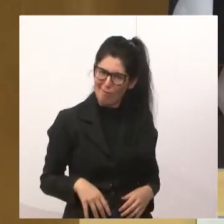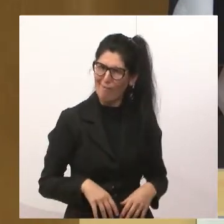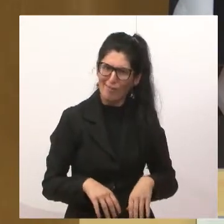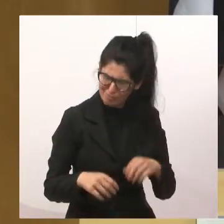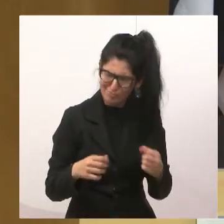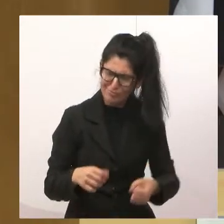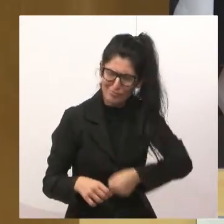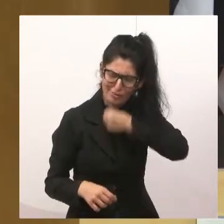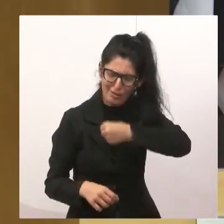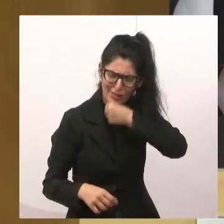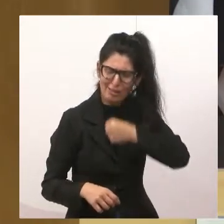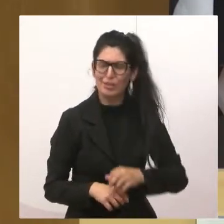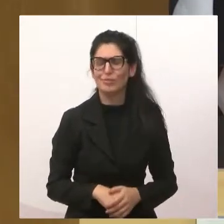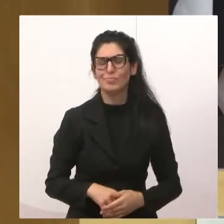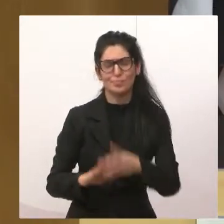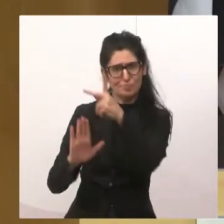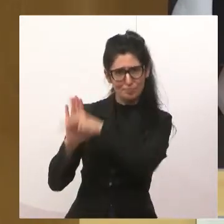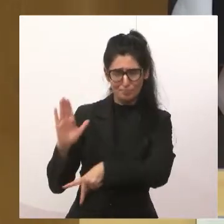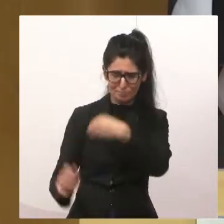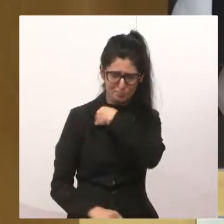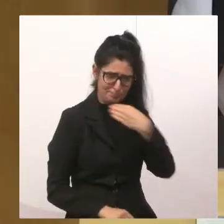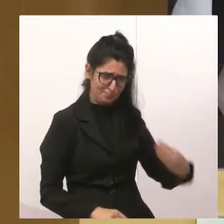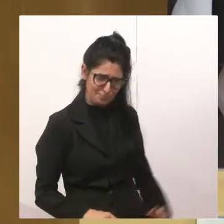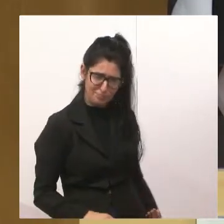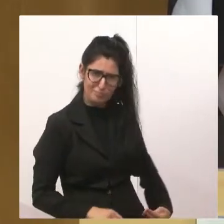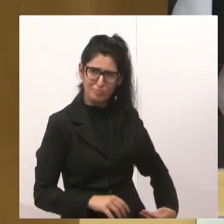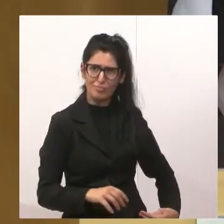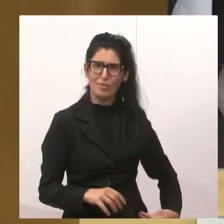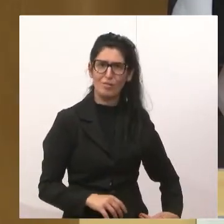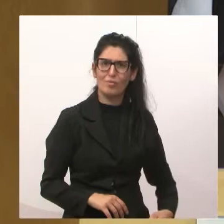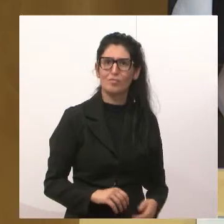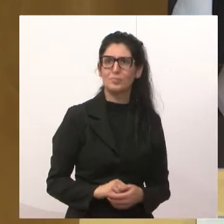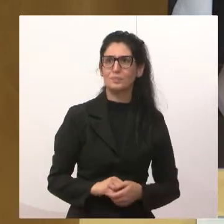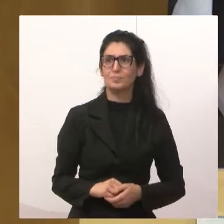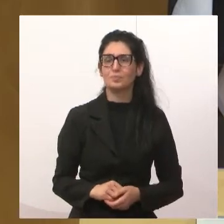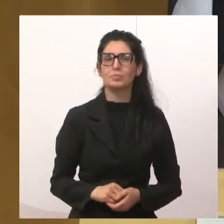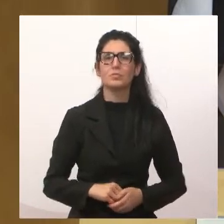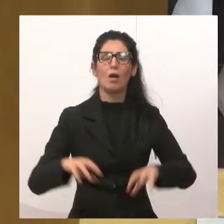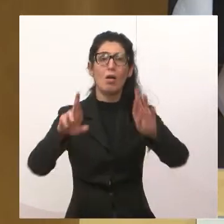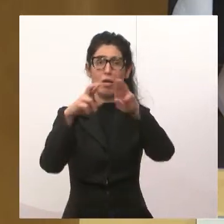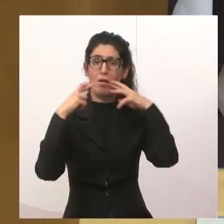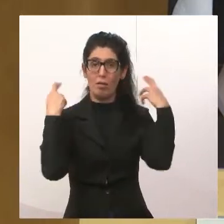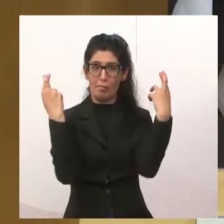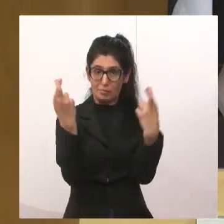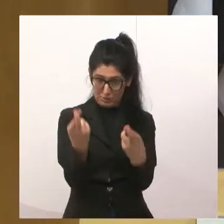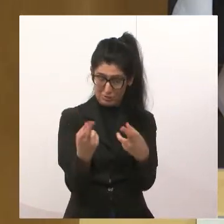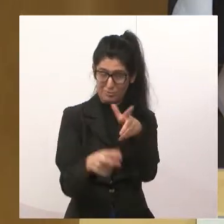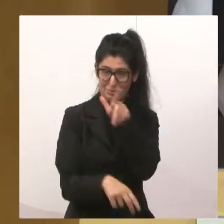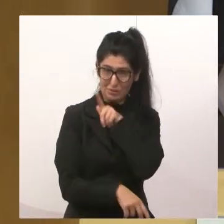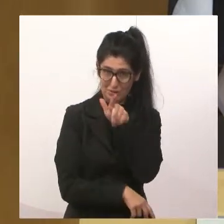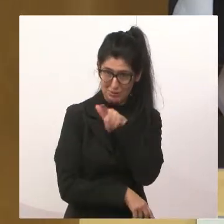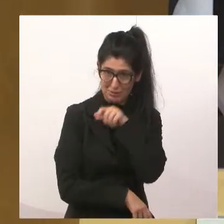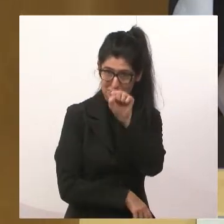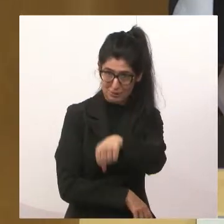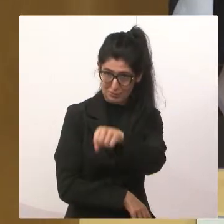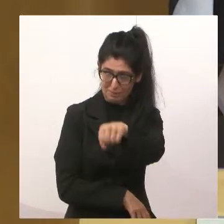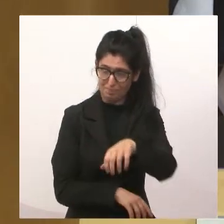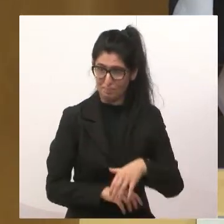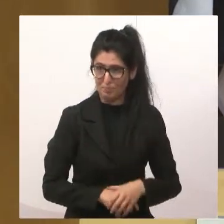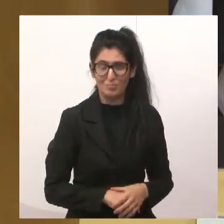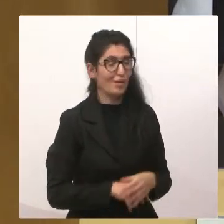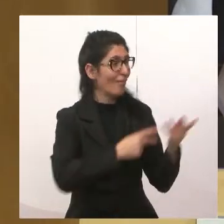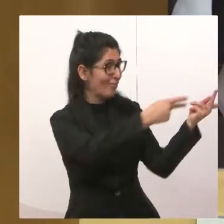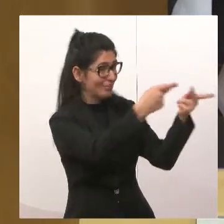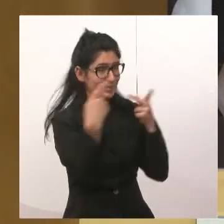de políticas públicas. Então nós vamos fazer essa audiência pública, né? Quero convidar aqui os demais vereadores